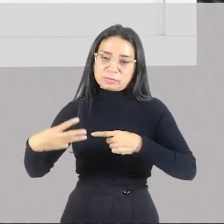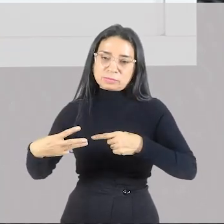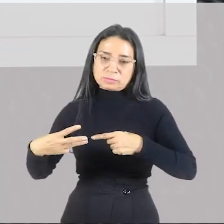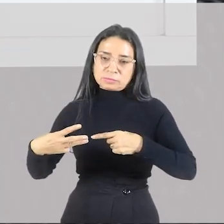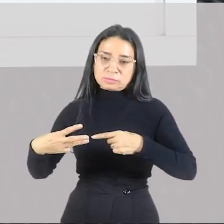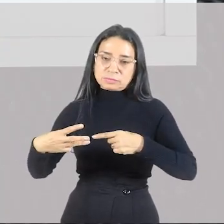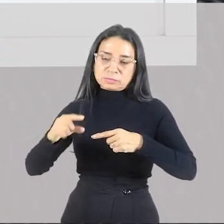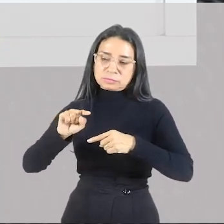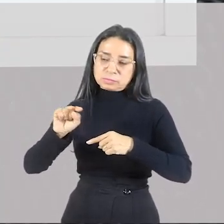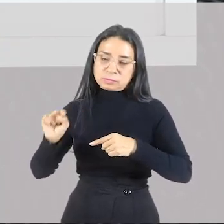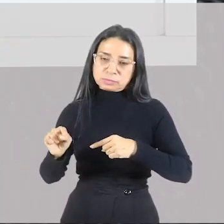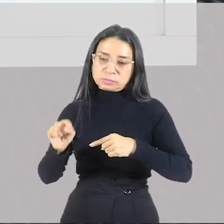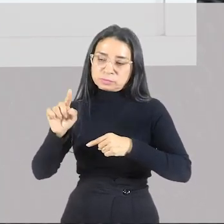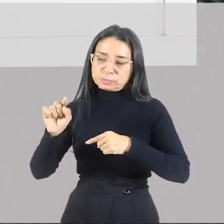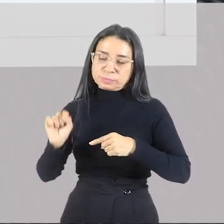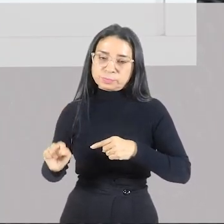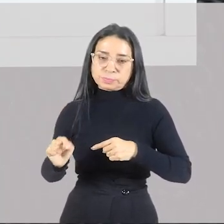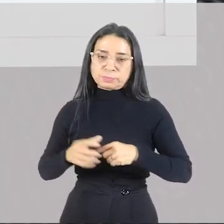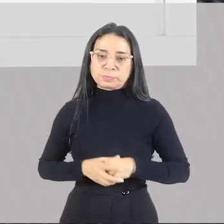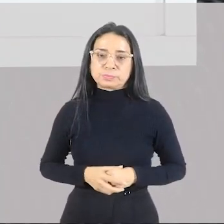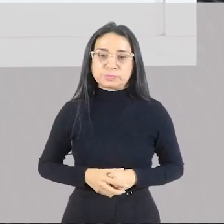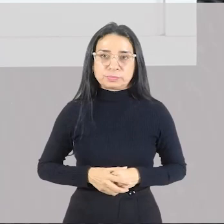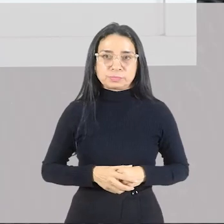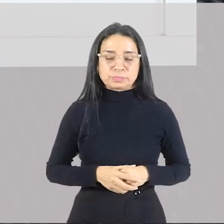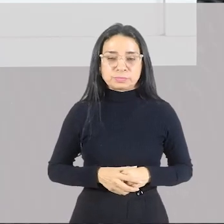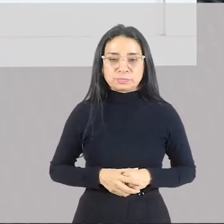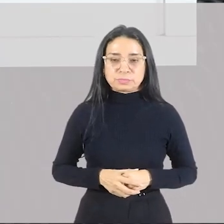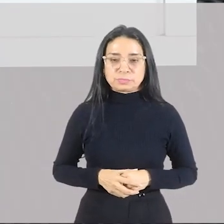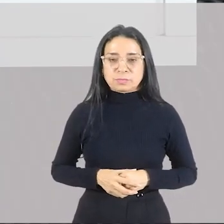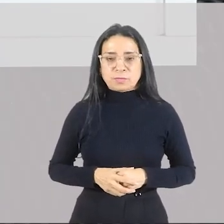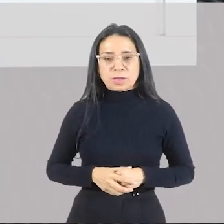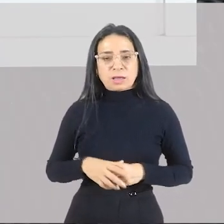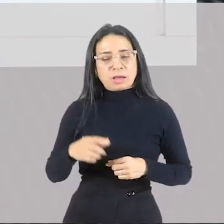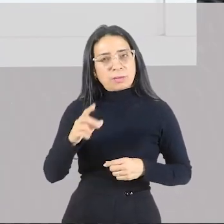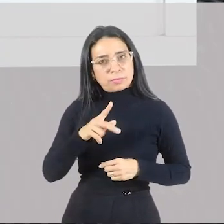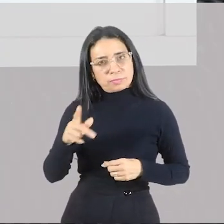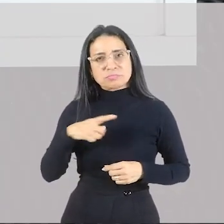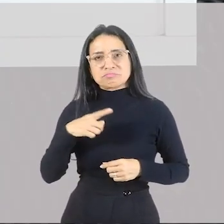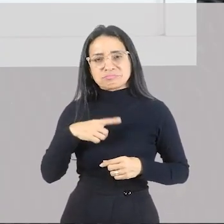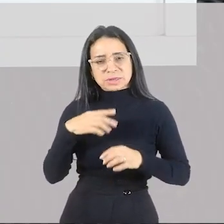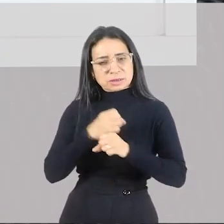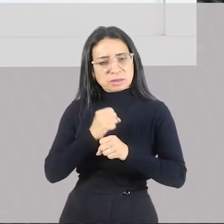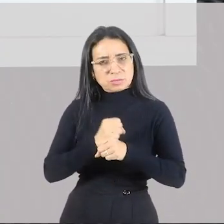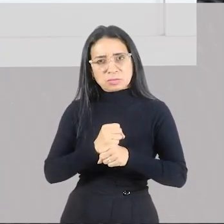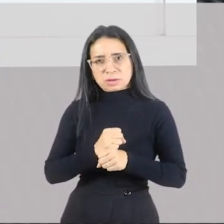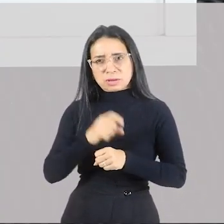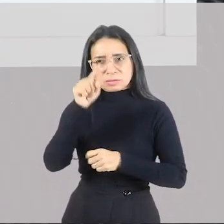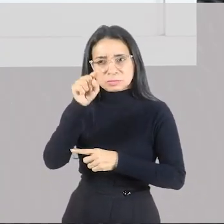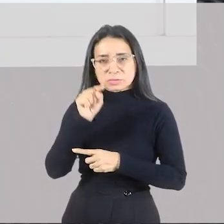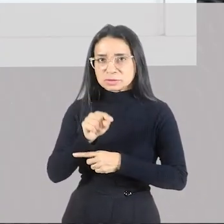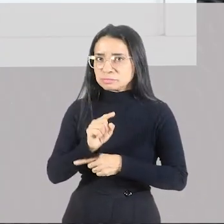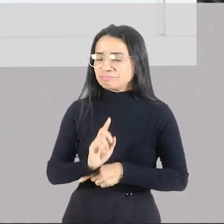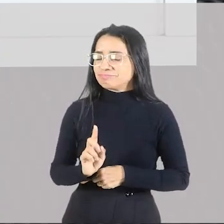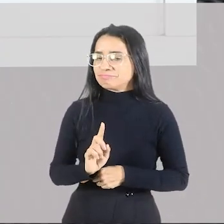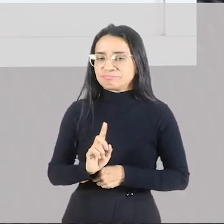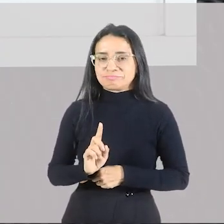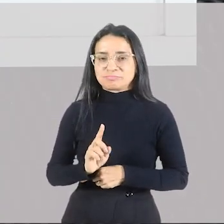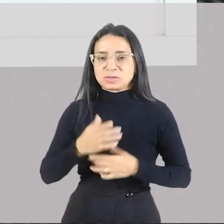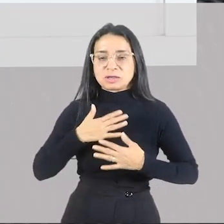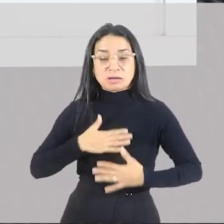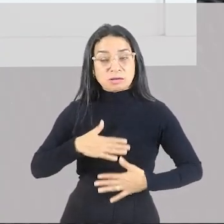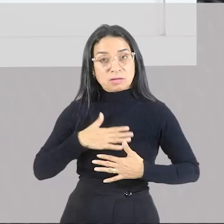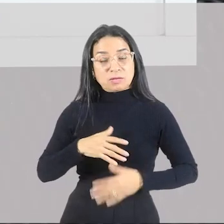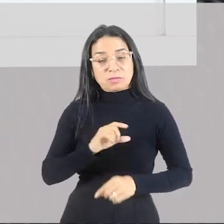3 fatorial. Só tem que calcular esses fatoriais? Não, calma, olha só, turma. Veja